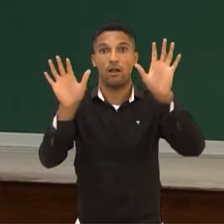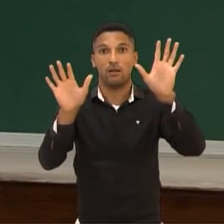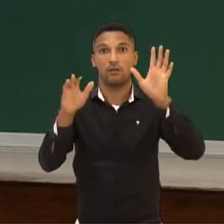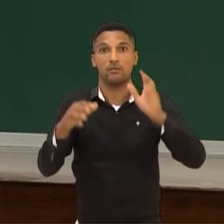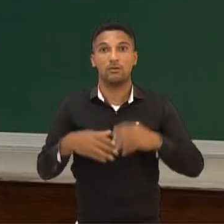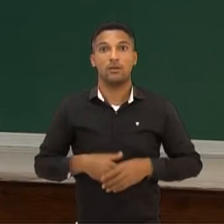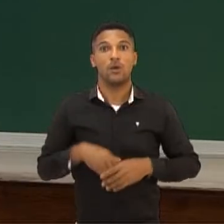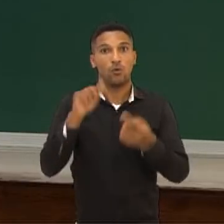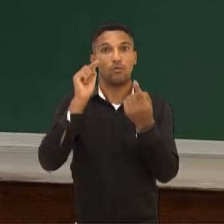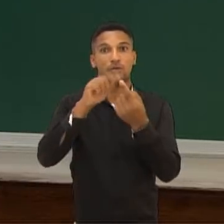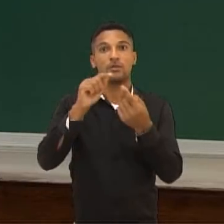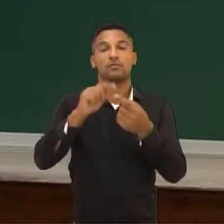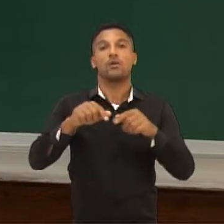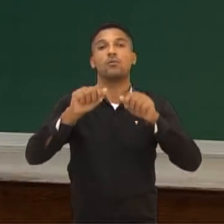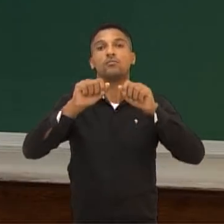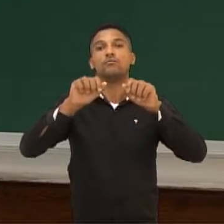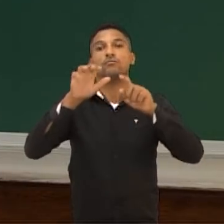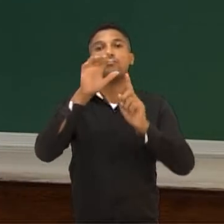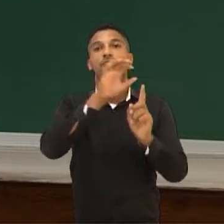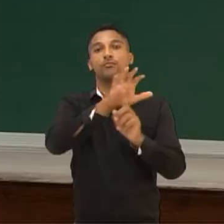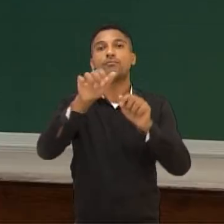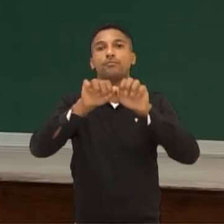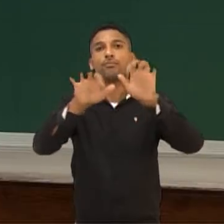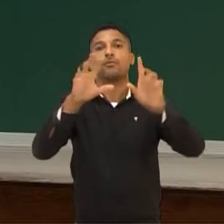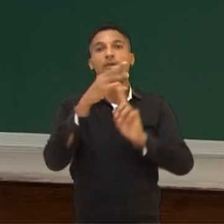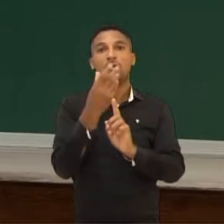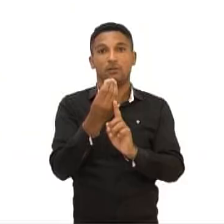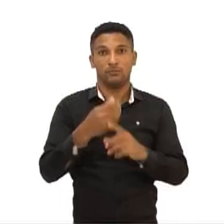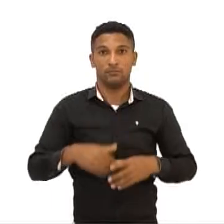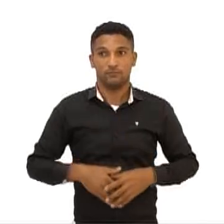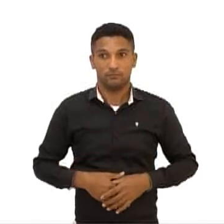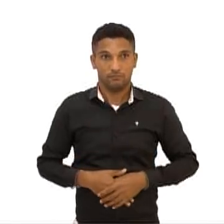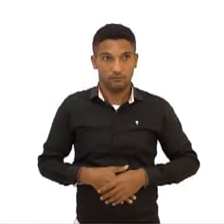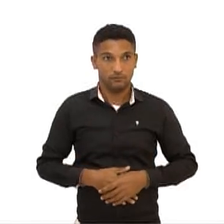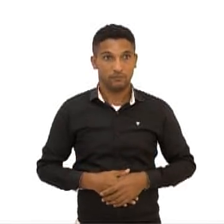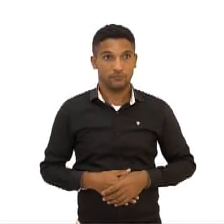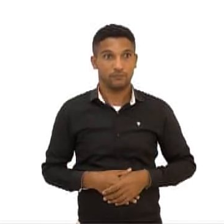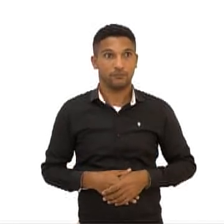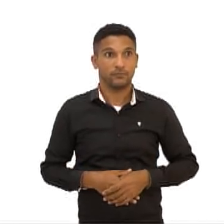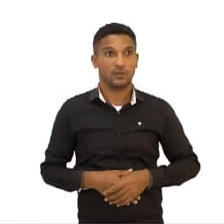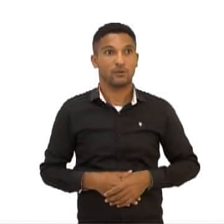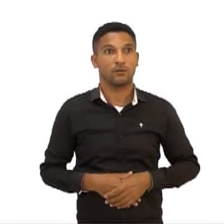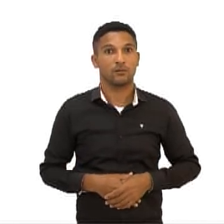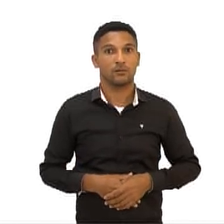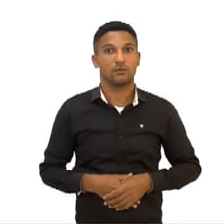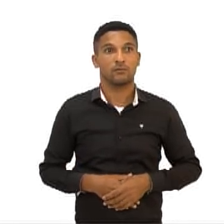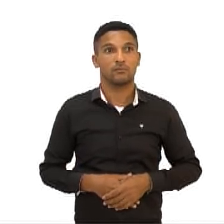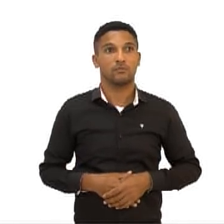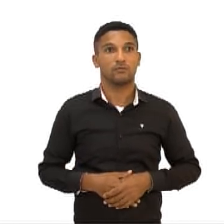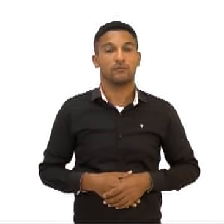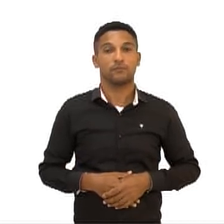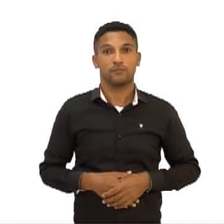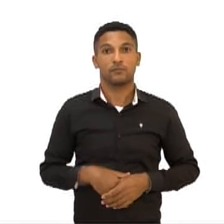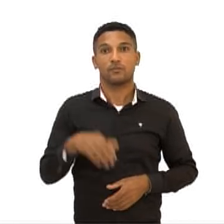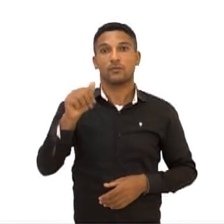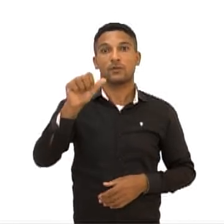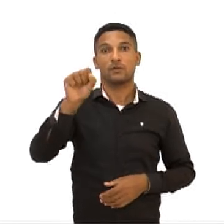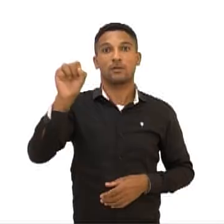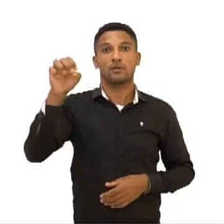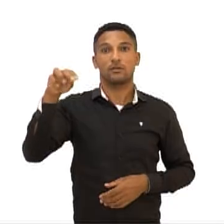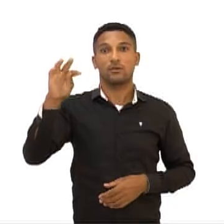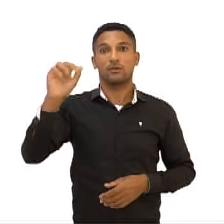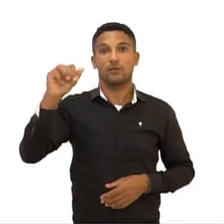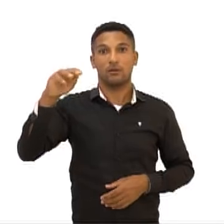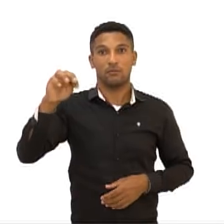obras dela, germinar, né, a arte. Então, Assentamento foi feito através de uma obra